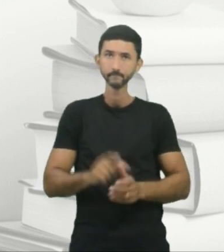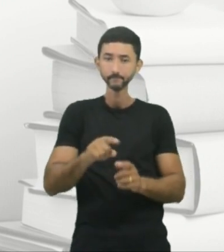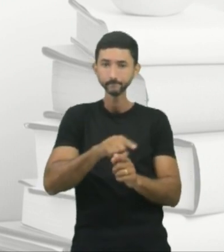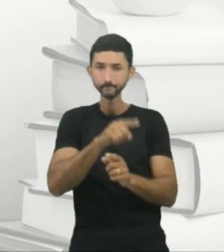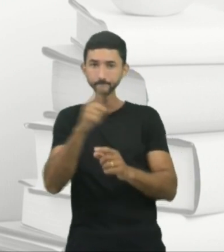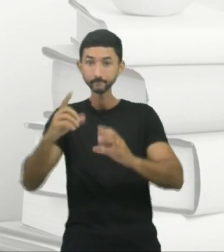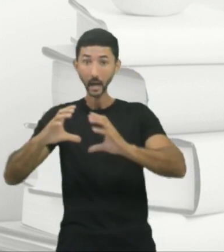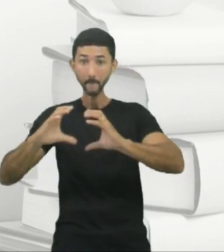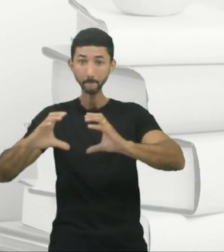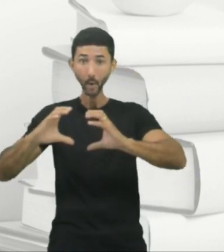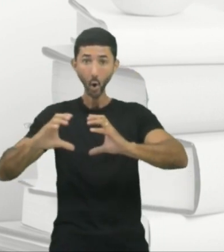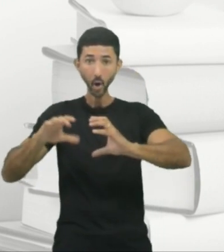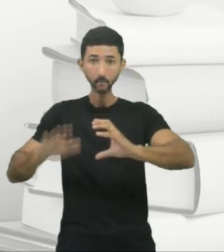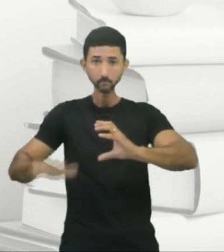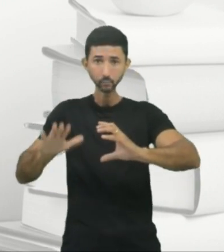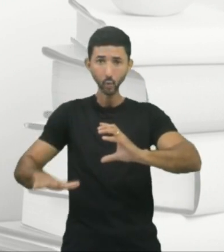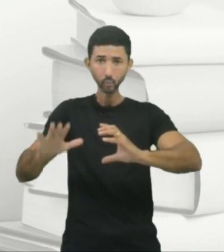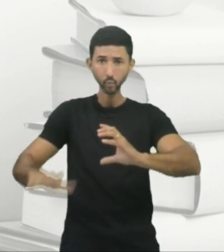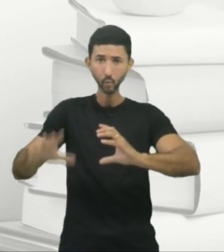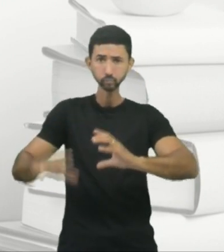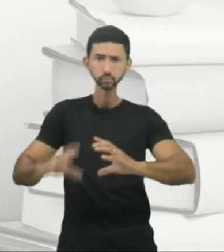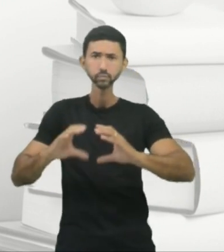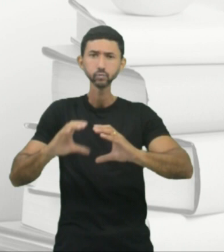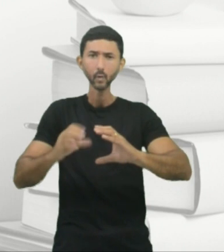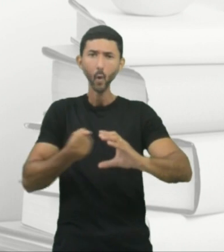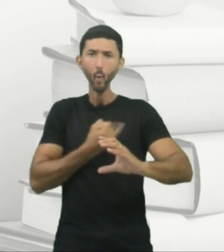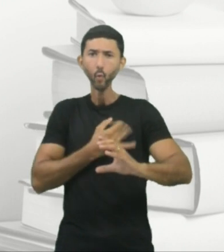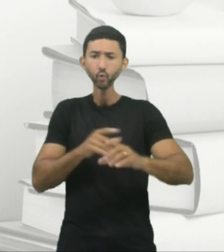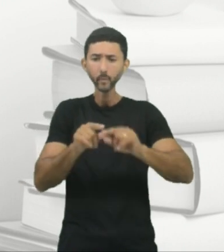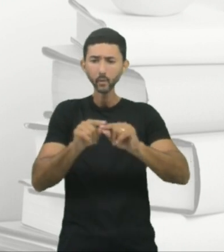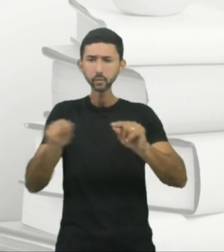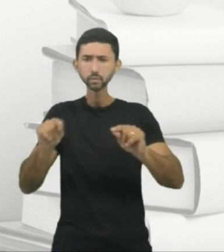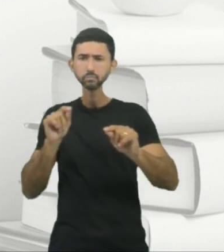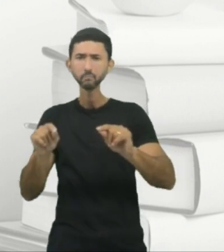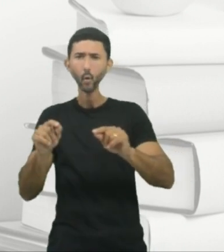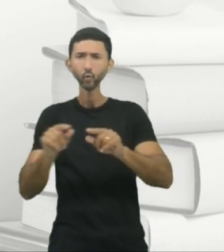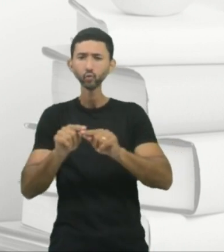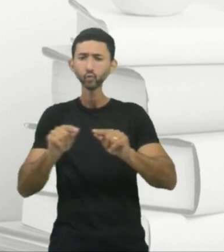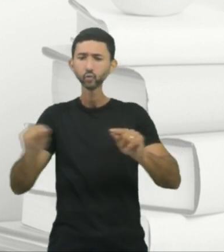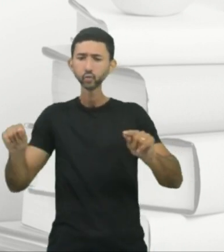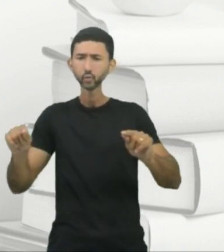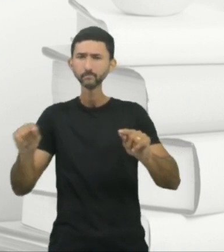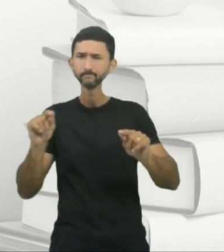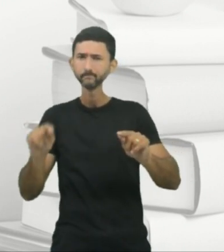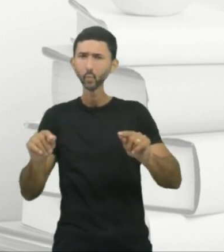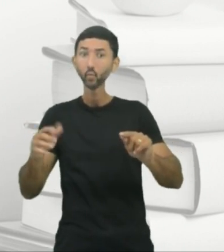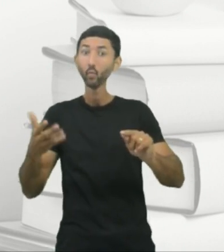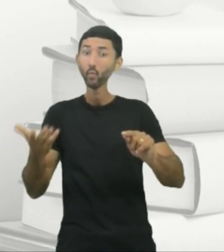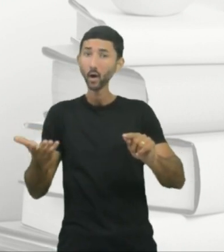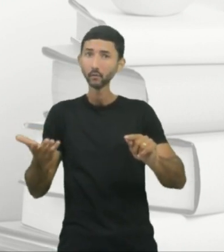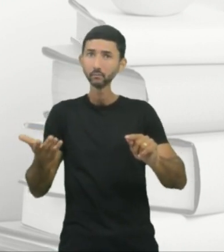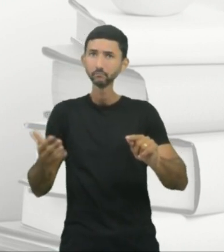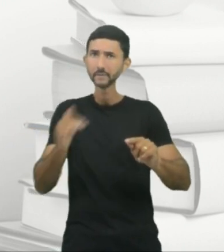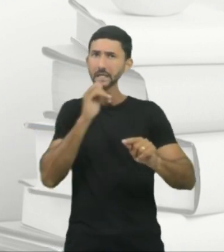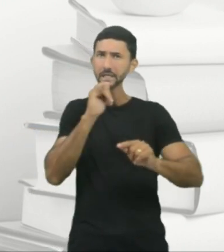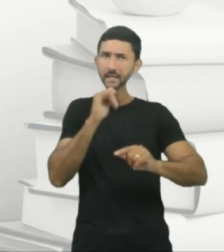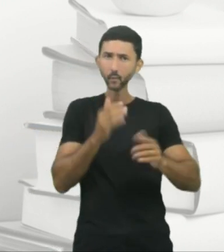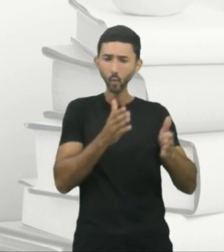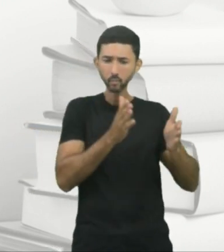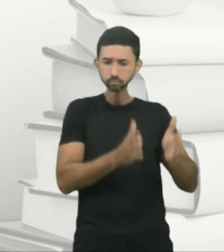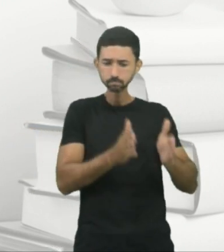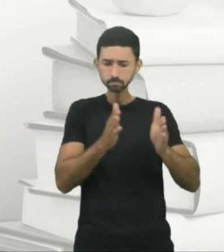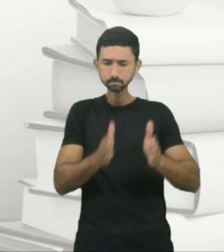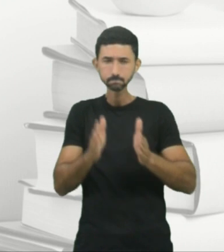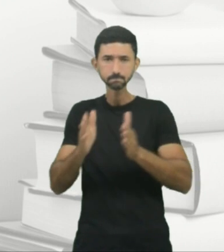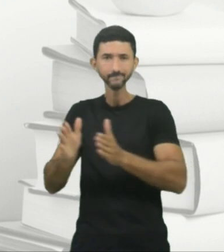Qual é o número da reta numérica que está localizado a bola? Então, é só você dar